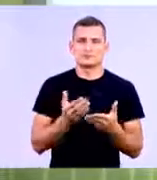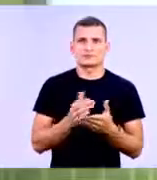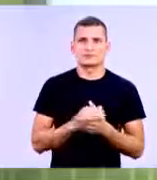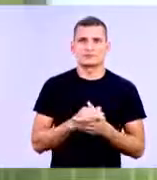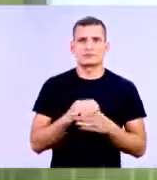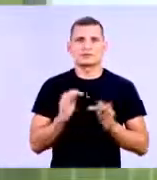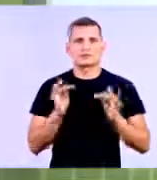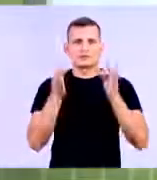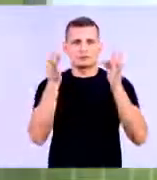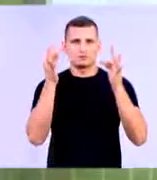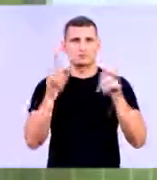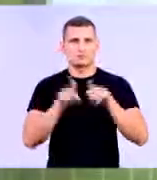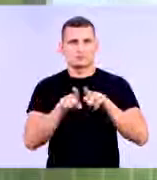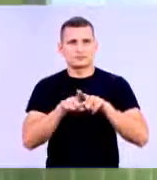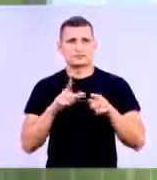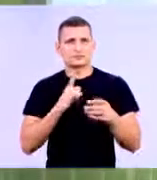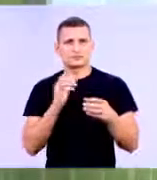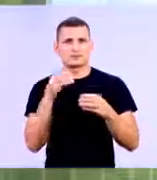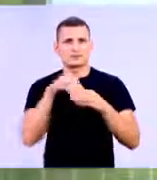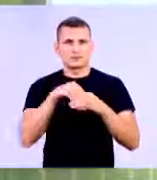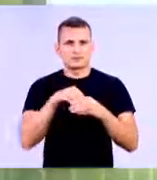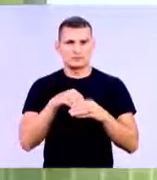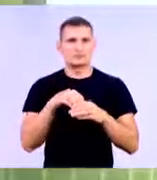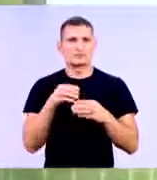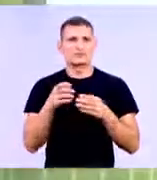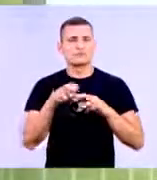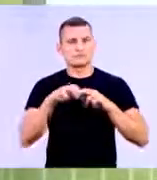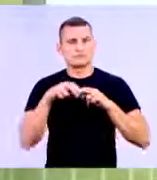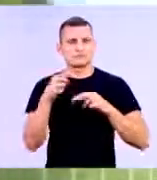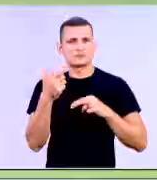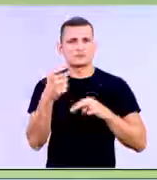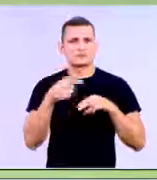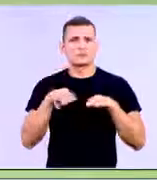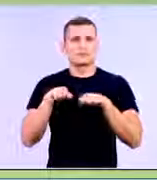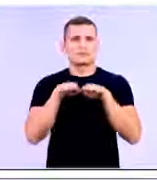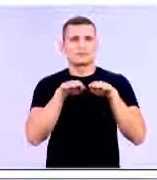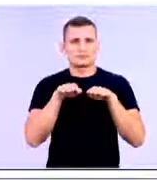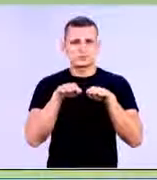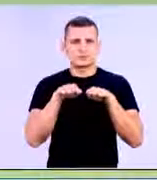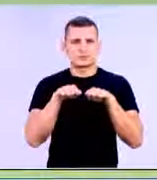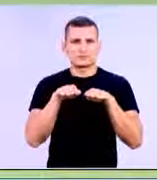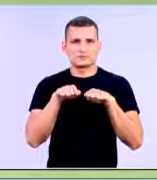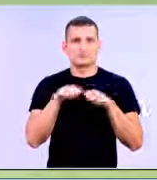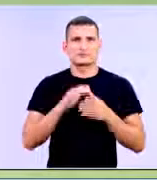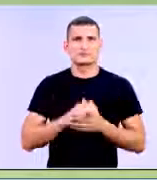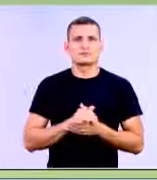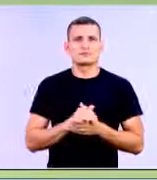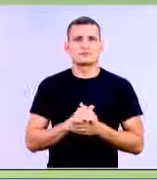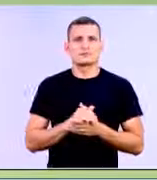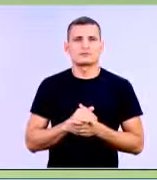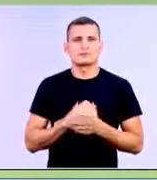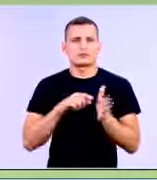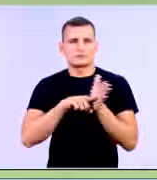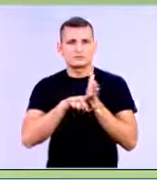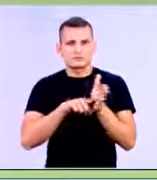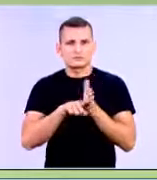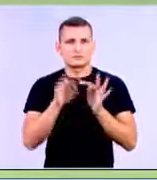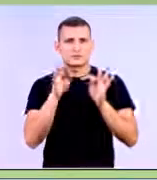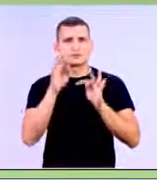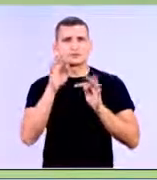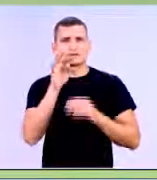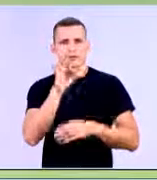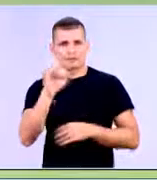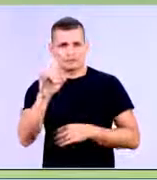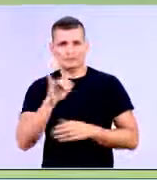as tecnologias estão introduzidas. Por isso que não há padrões previamente definidos para apenas auditoria em tecnologia,